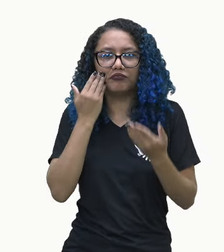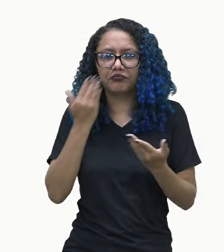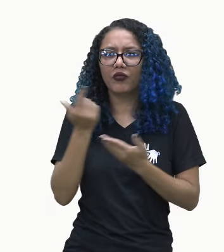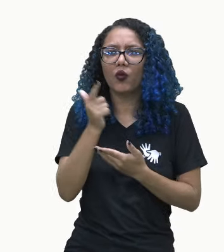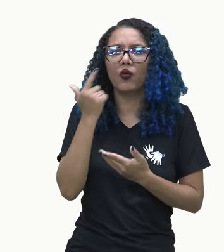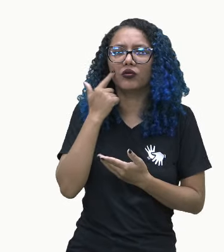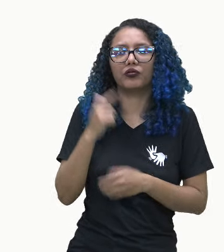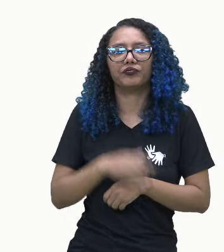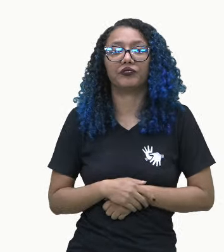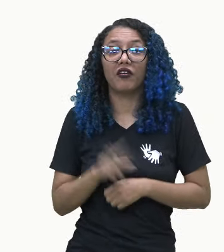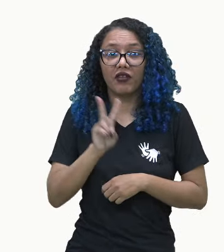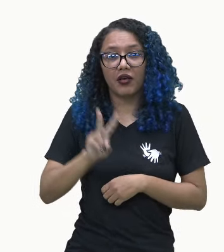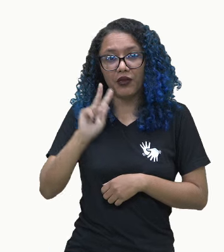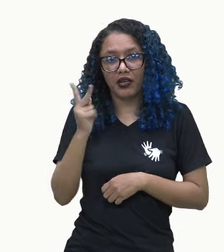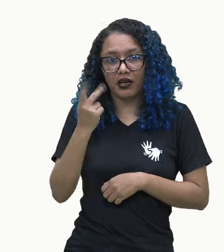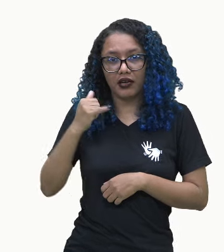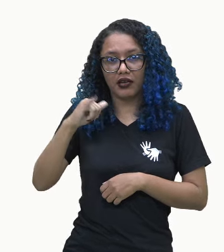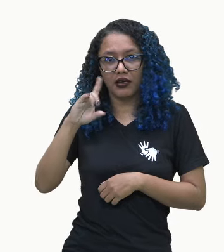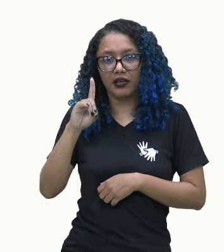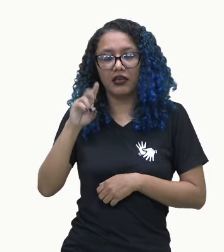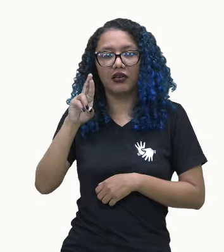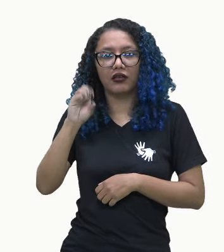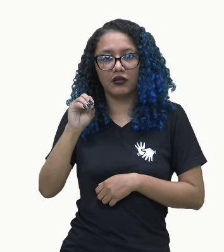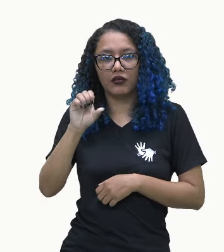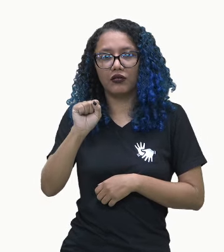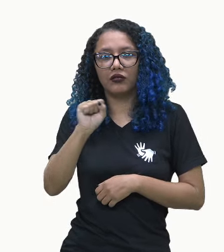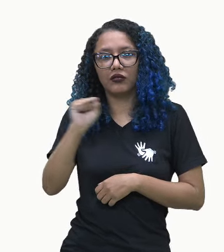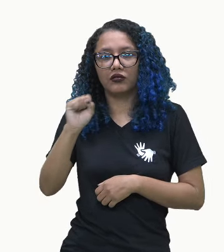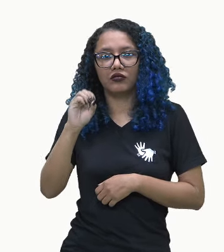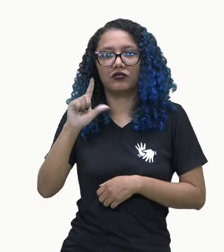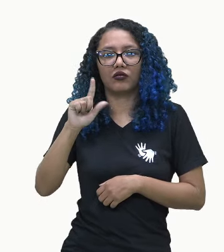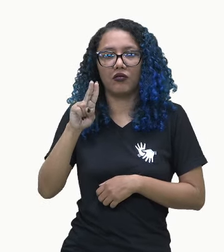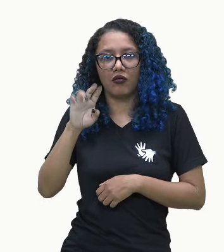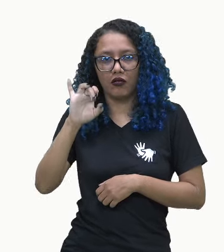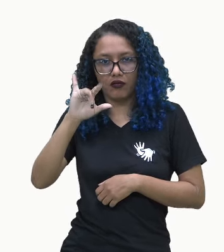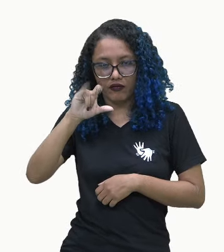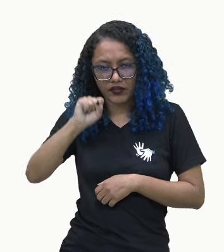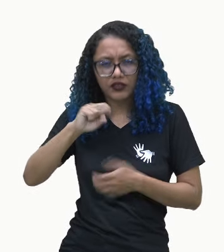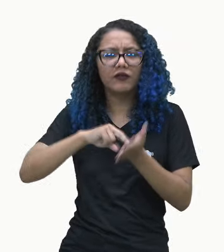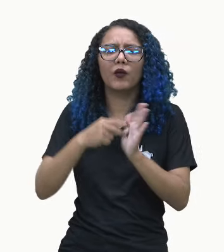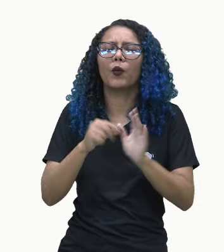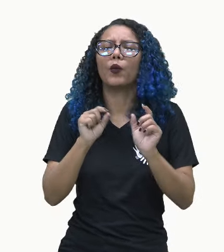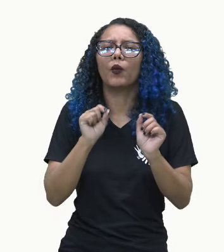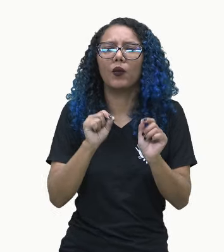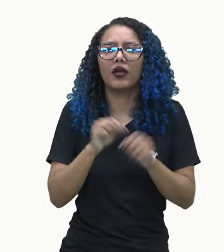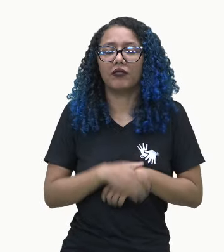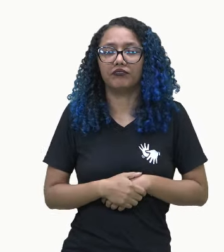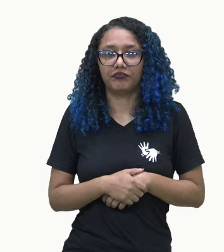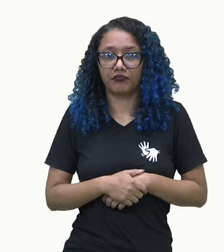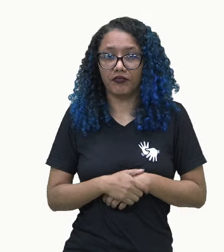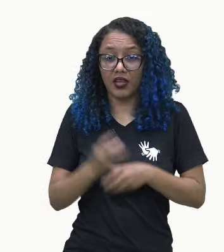aqui hidro, água, né? Então, solúveis em água. E não são armazenadas em grandes